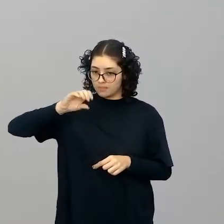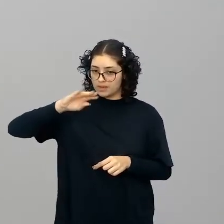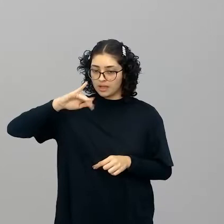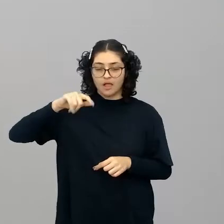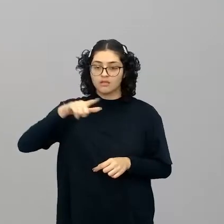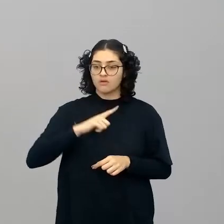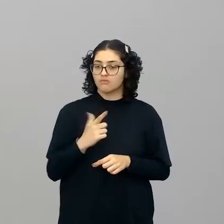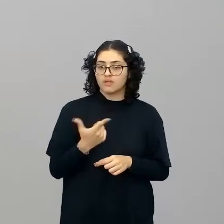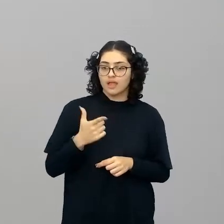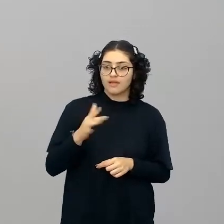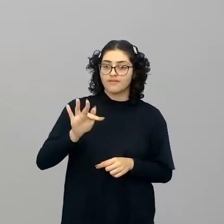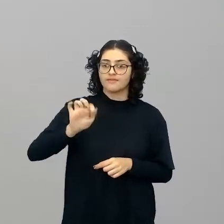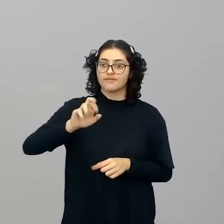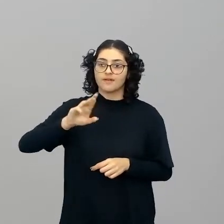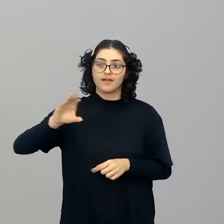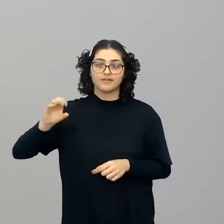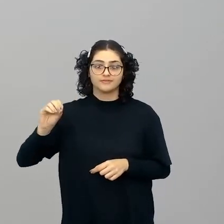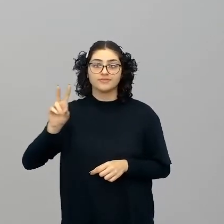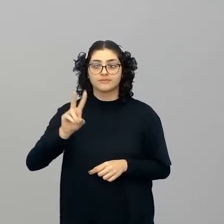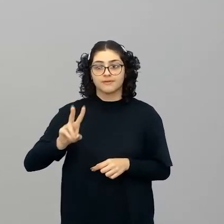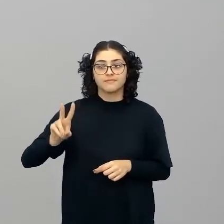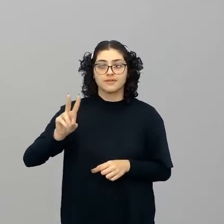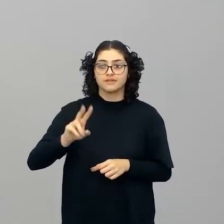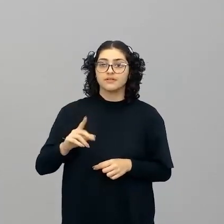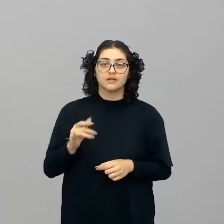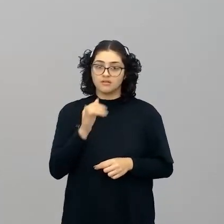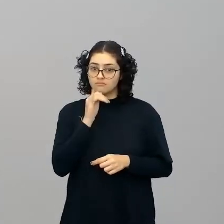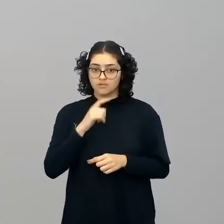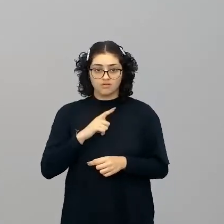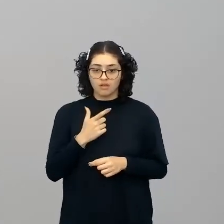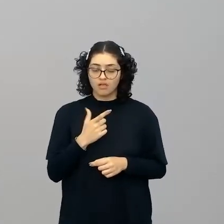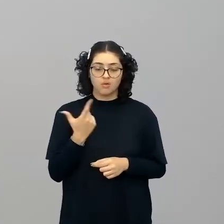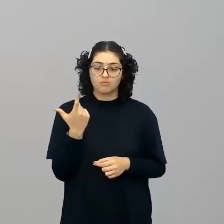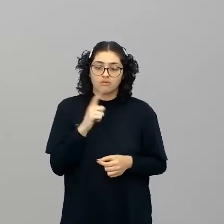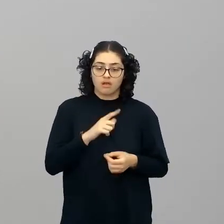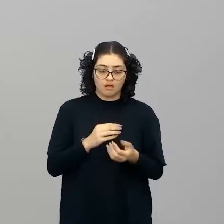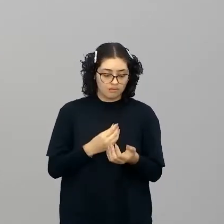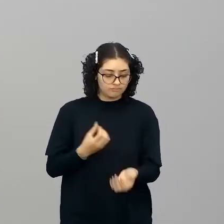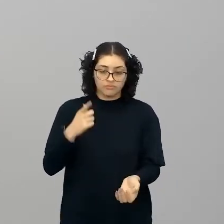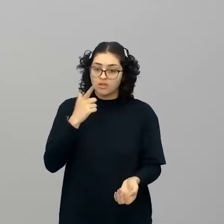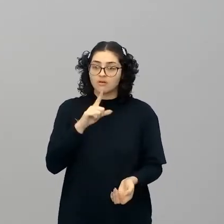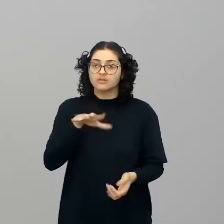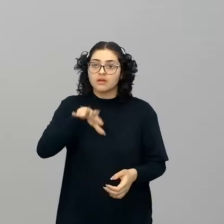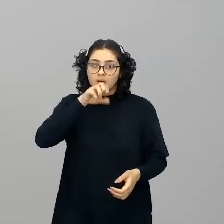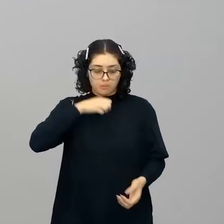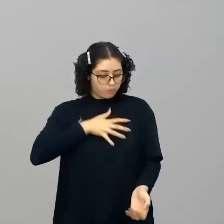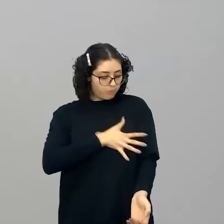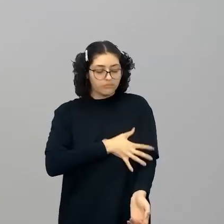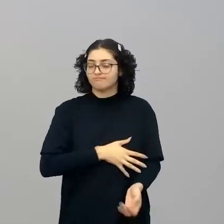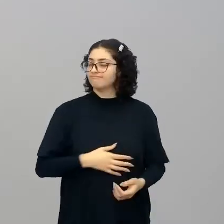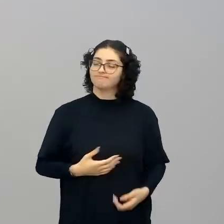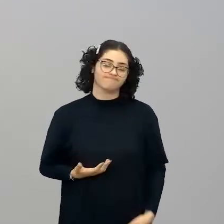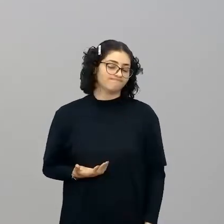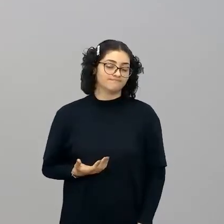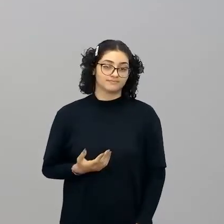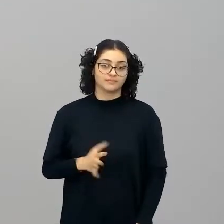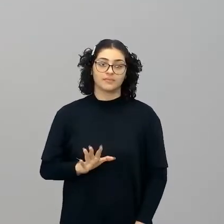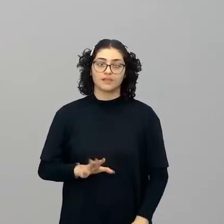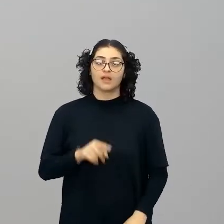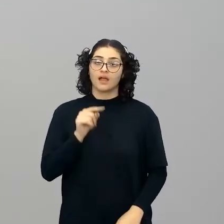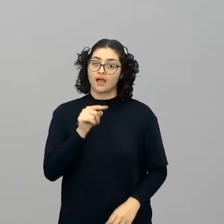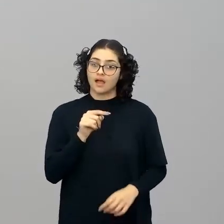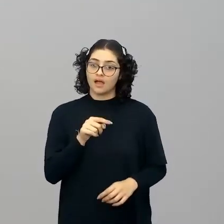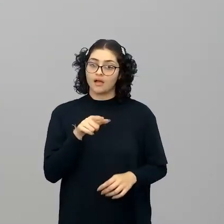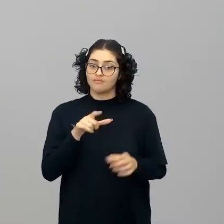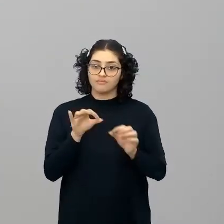não tenho ferro ali naquela região, eu pouco consigo transportar oxigênio. Então, a função dos glóbulos